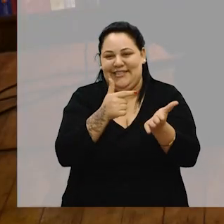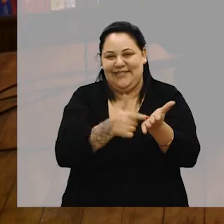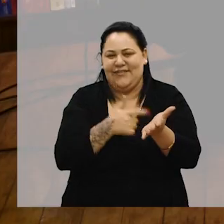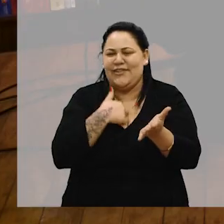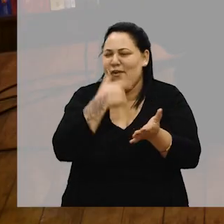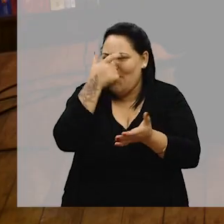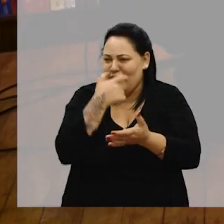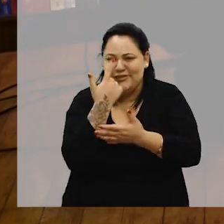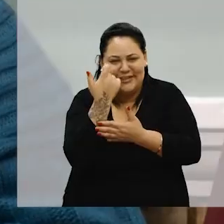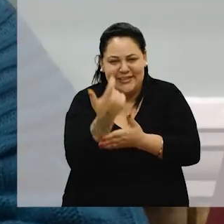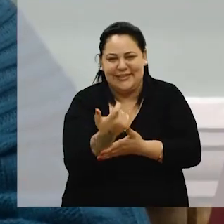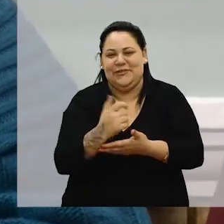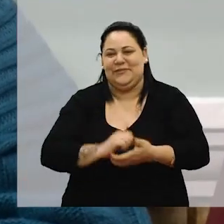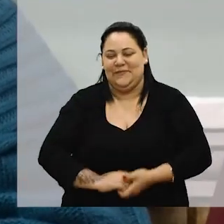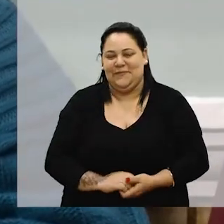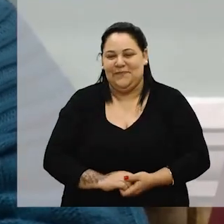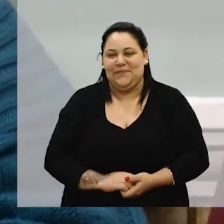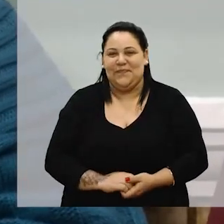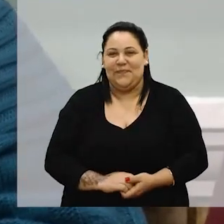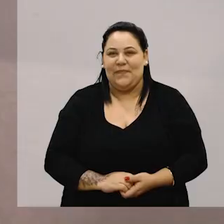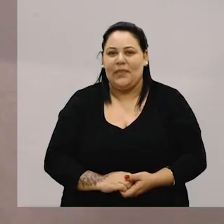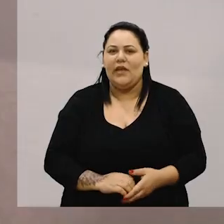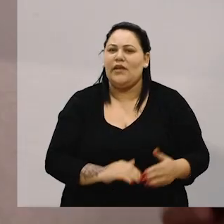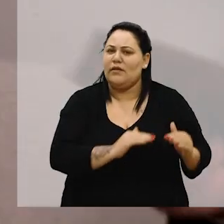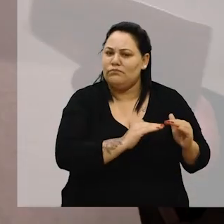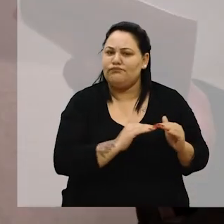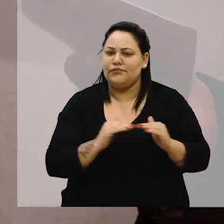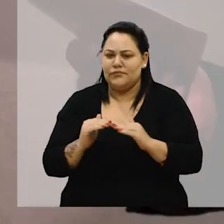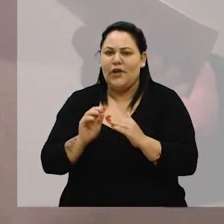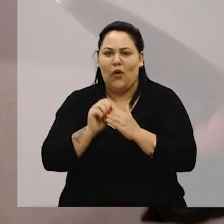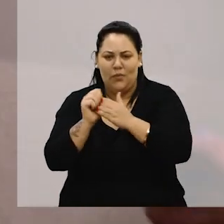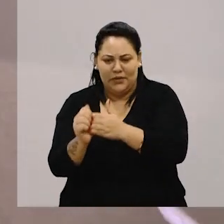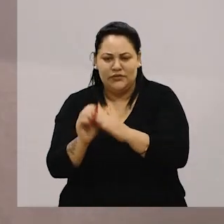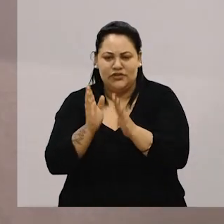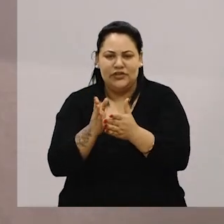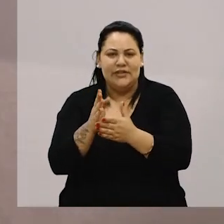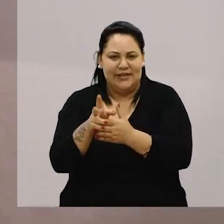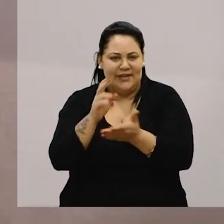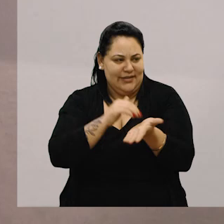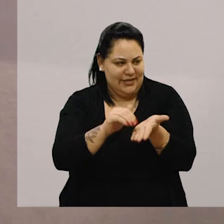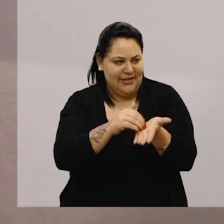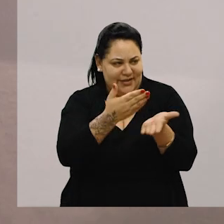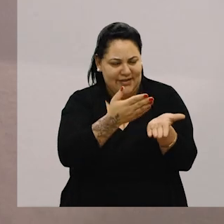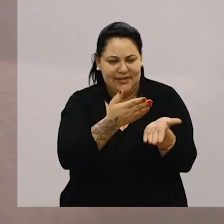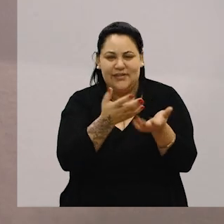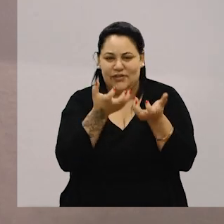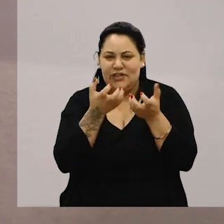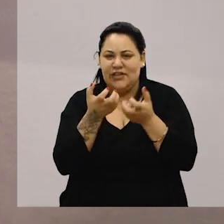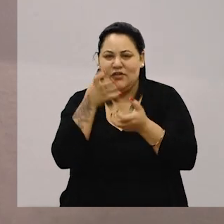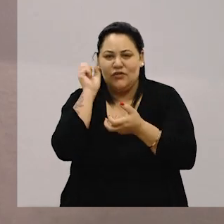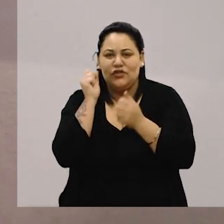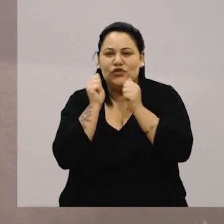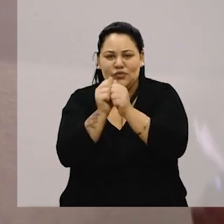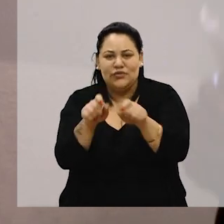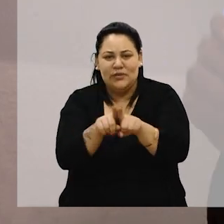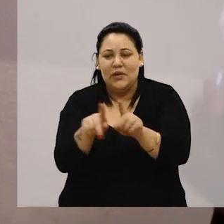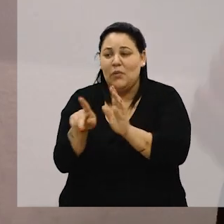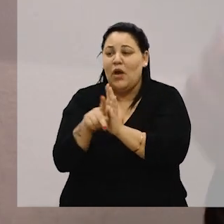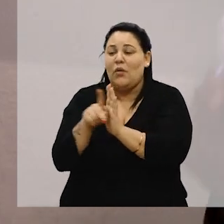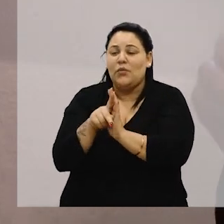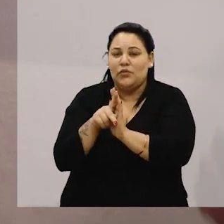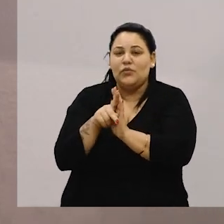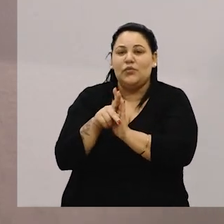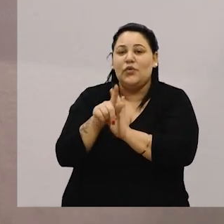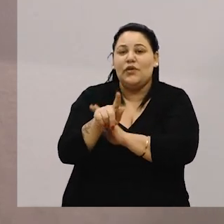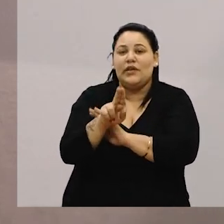meu livrinho, acho ele interessante. E nessa linha, secretária, eu gostaria de ouvir junto com a senhora o próprio Guilherme,